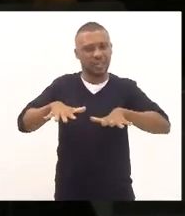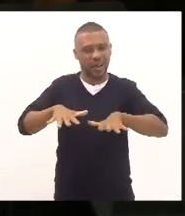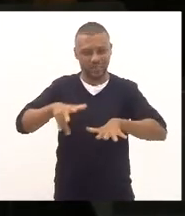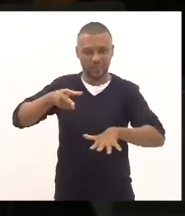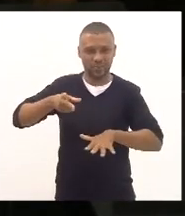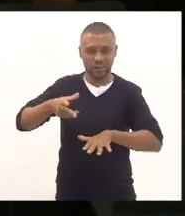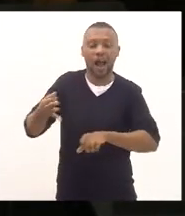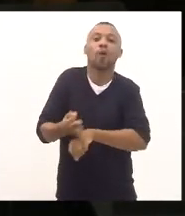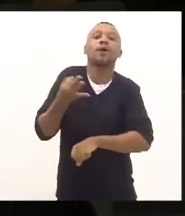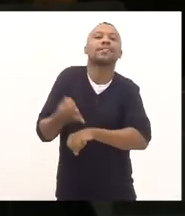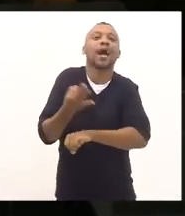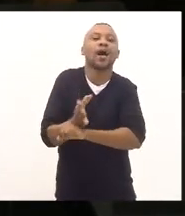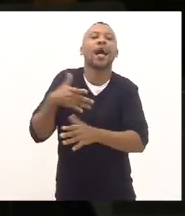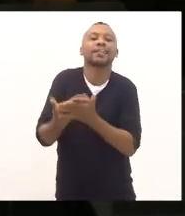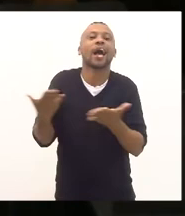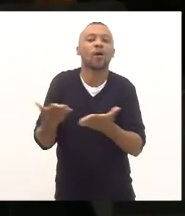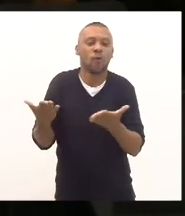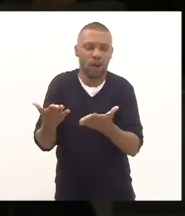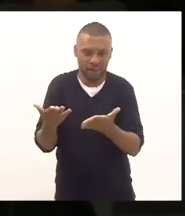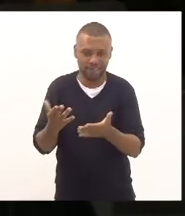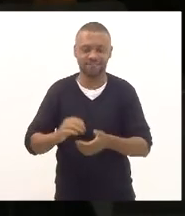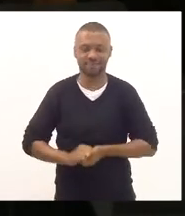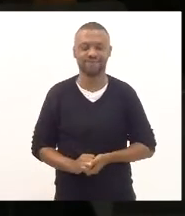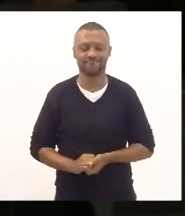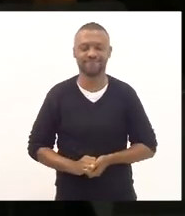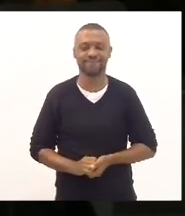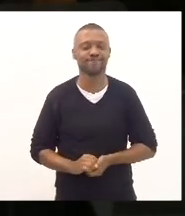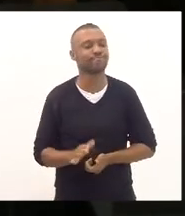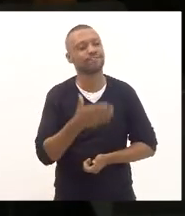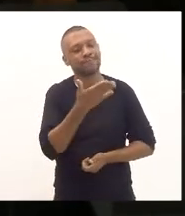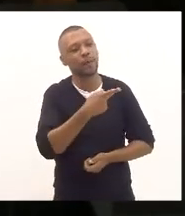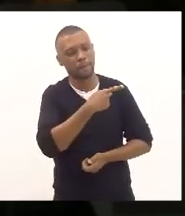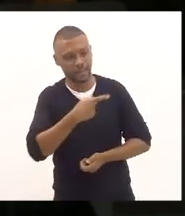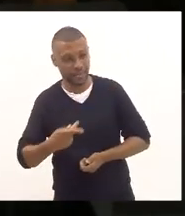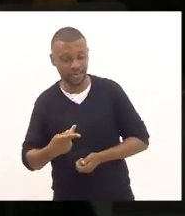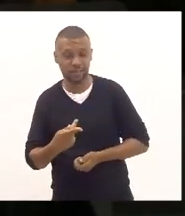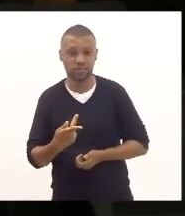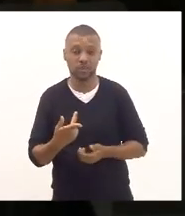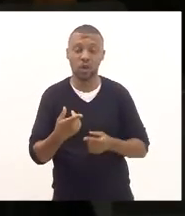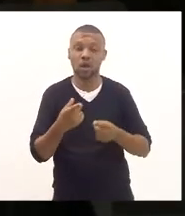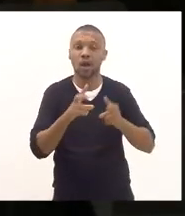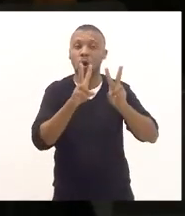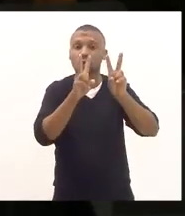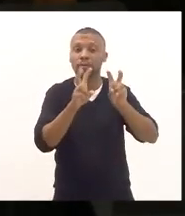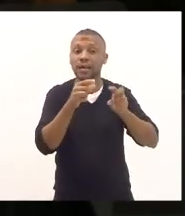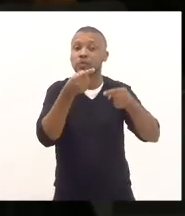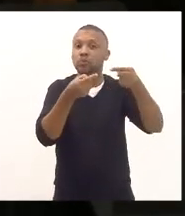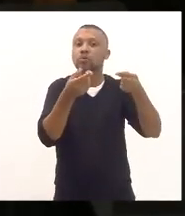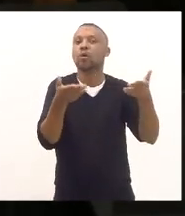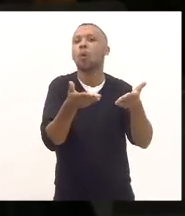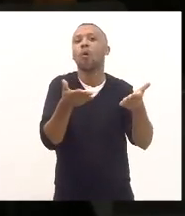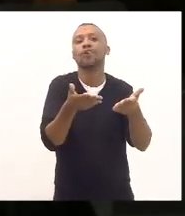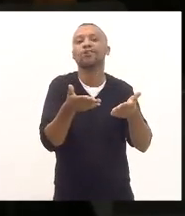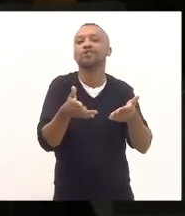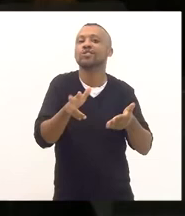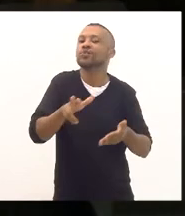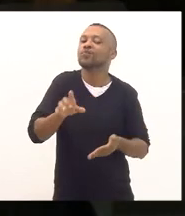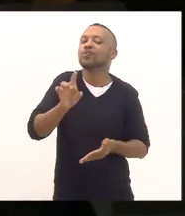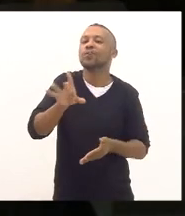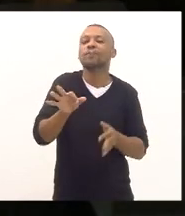senhora Presidente a pauta de hoje e não foi apenas uma pauta